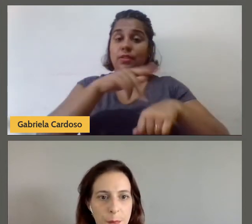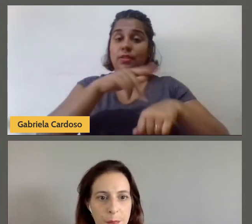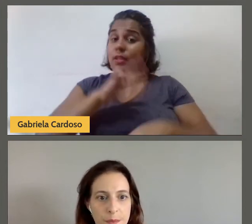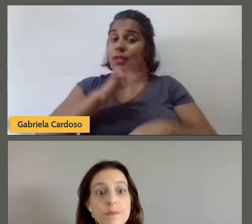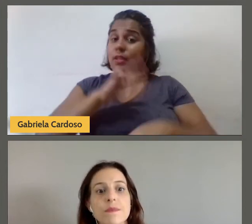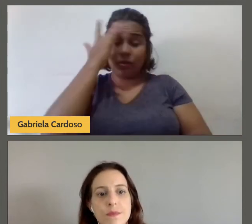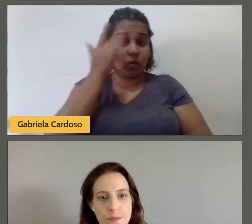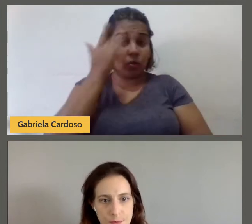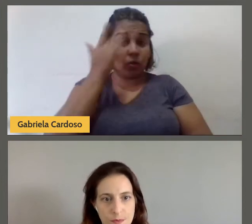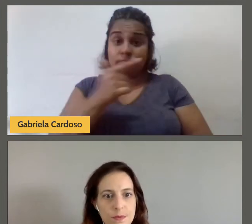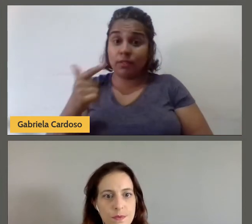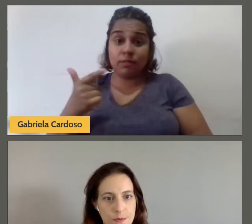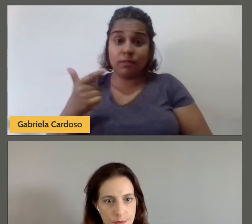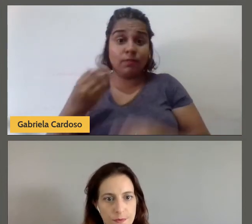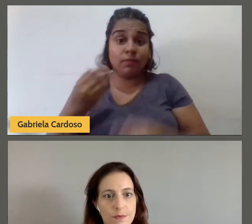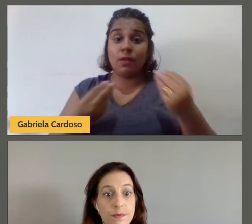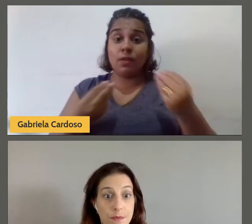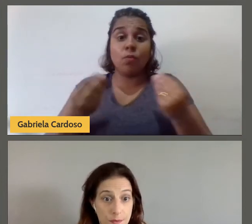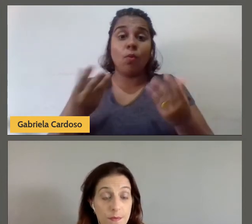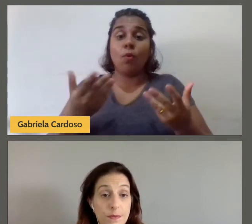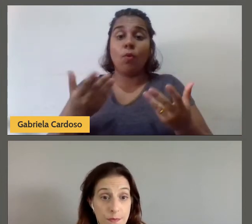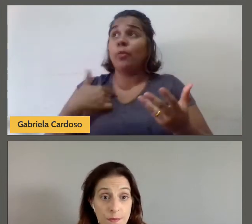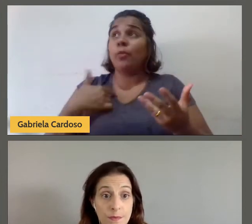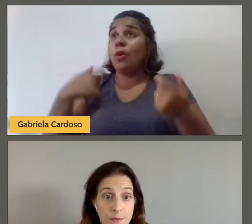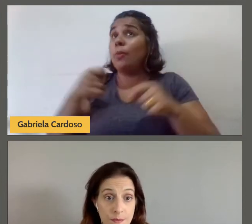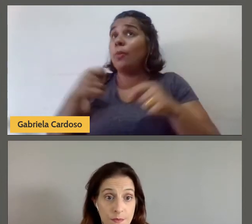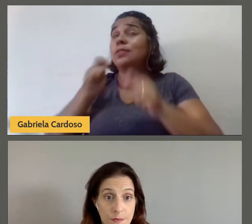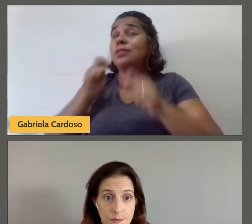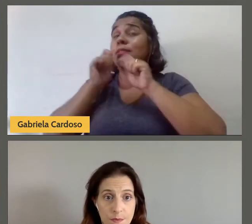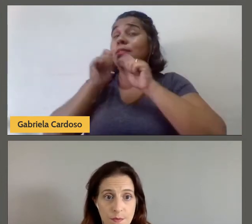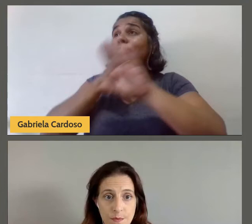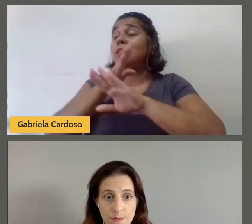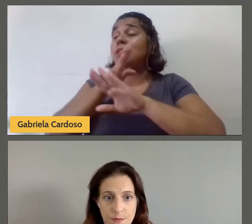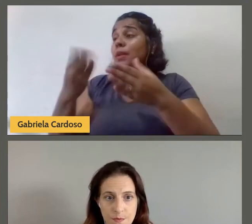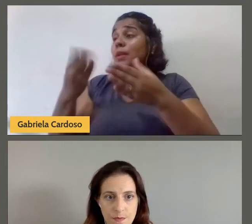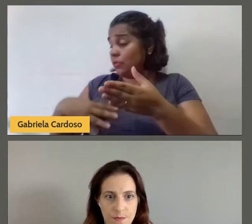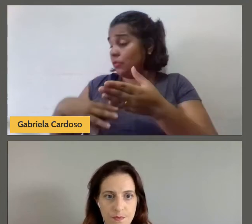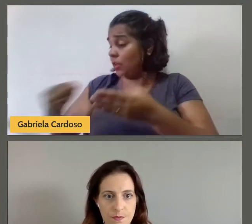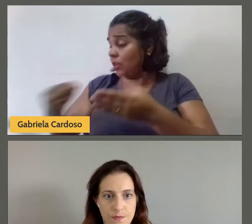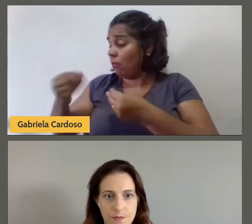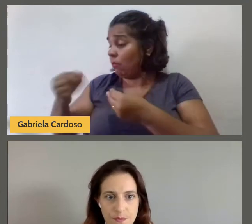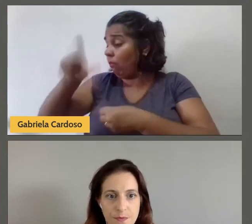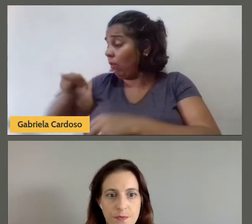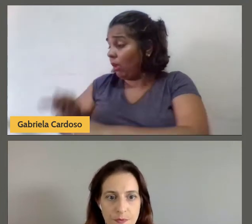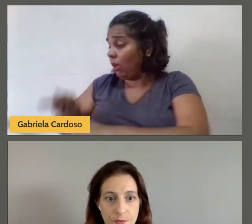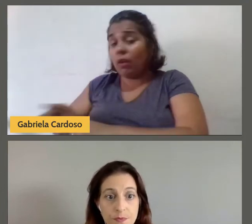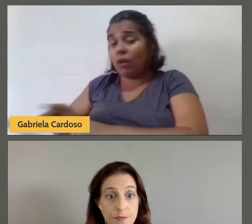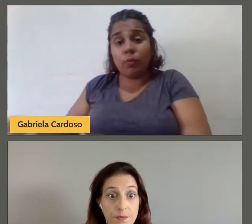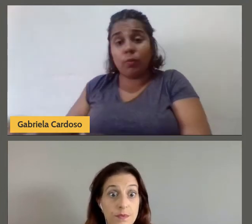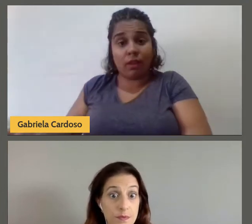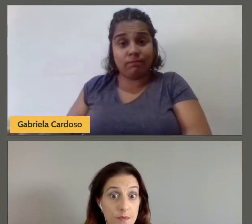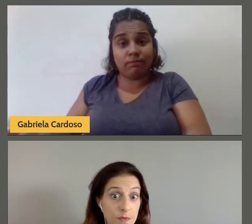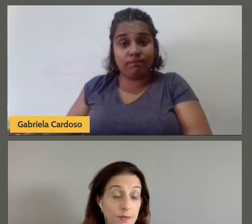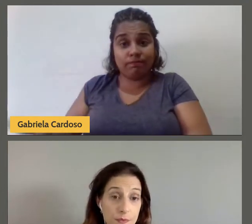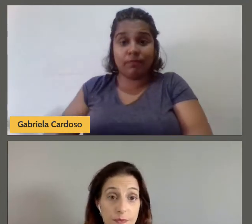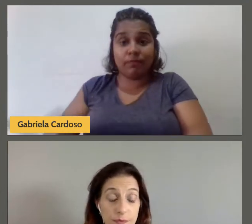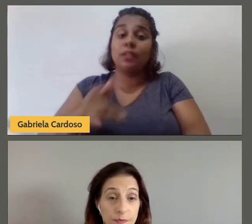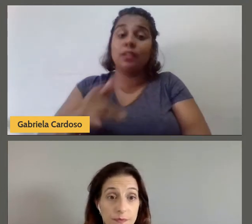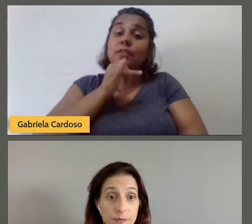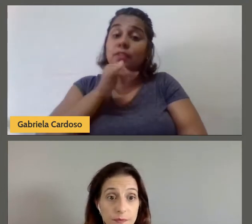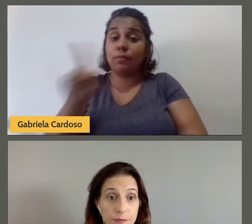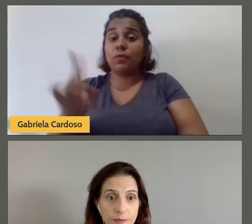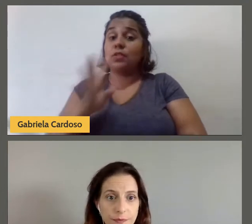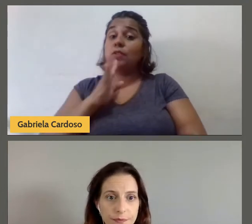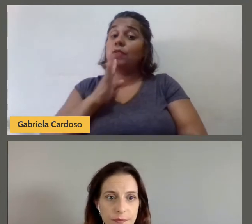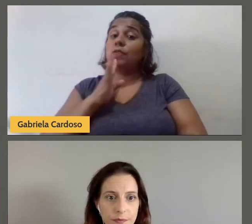quem deixar o filho para ir numa entrevista de trabalho, assim, então, e aí quando você conhece uma primeira família brasileira, que você tem uma confiança, talvez você tenha